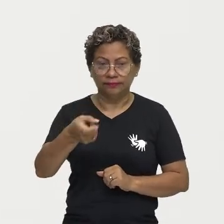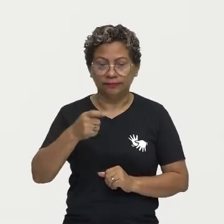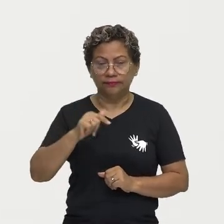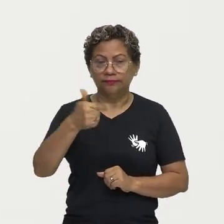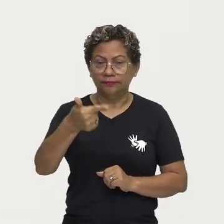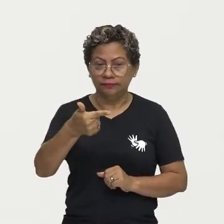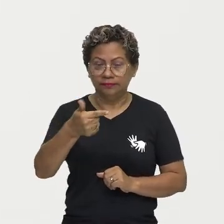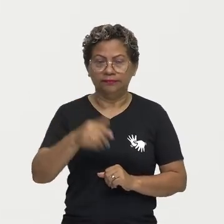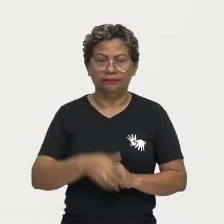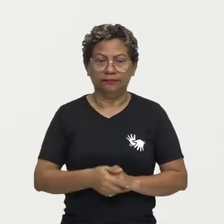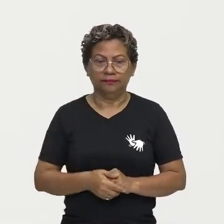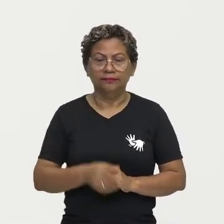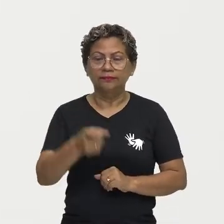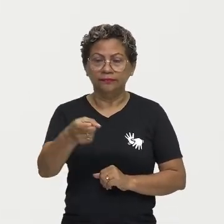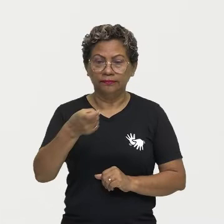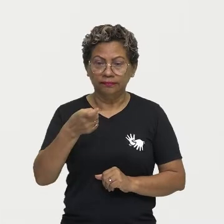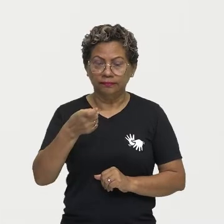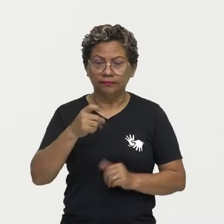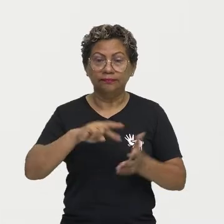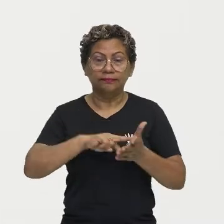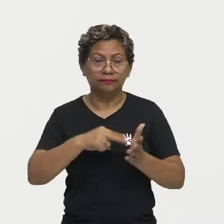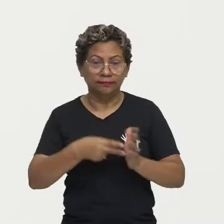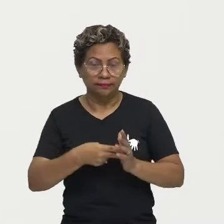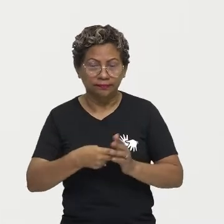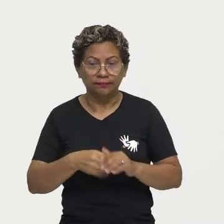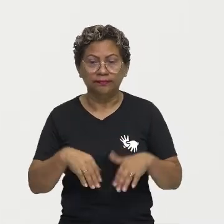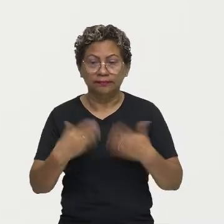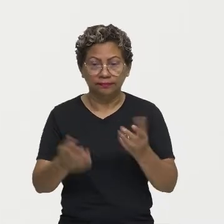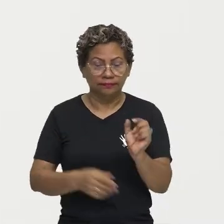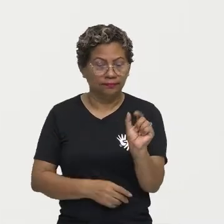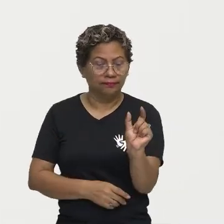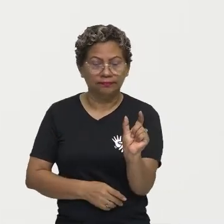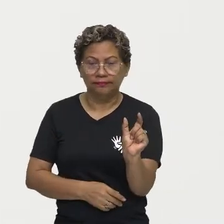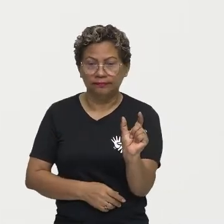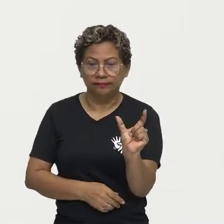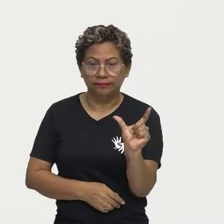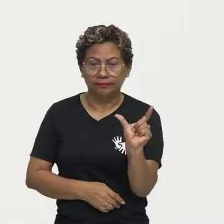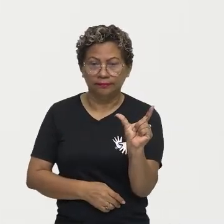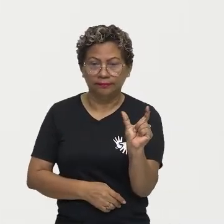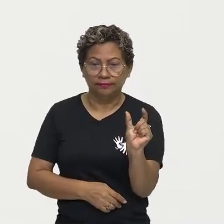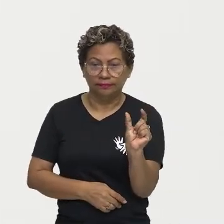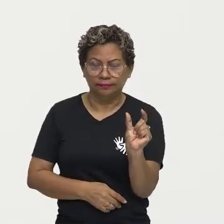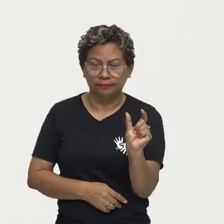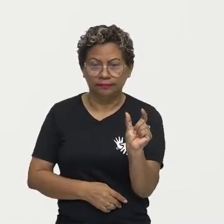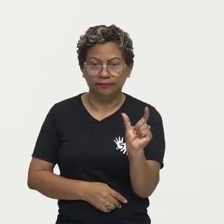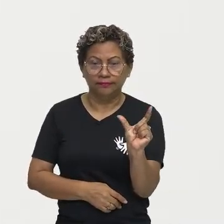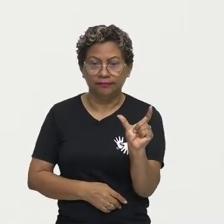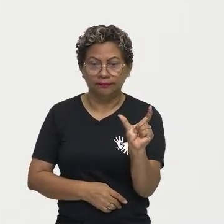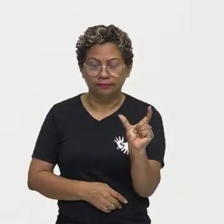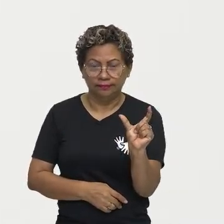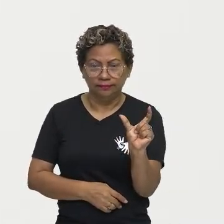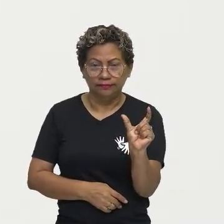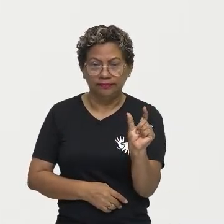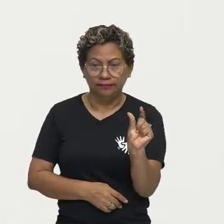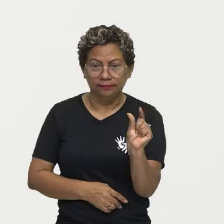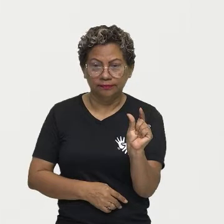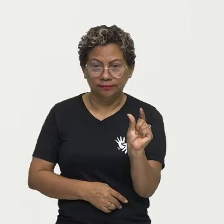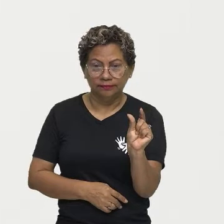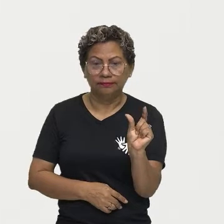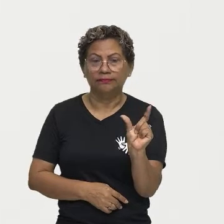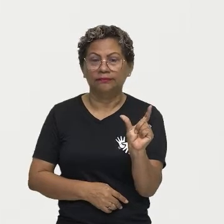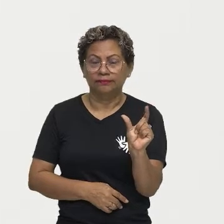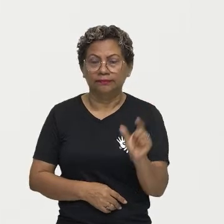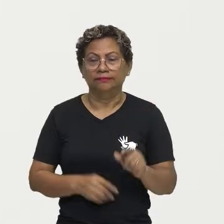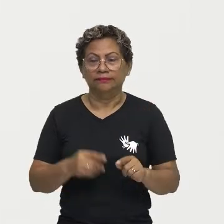sobre 2, o X é quanto a mola se esticou ou quanto ela se comprimiu, né? É